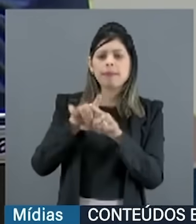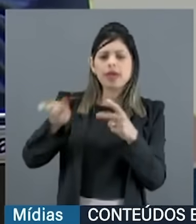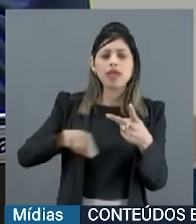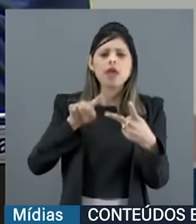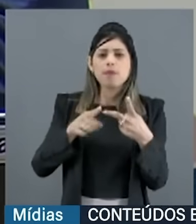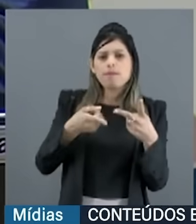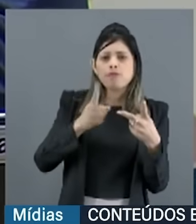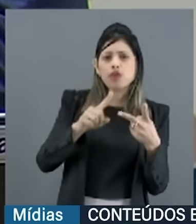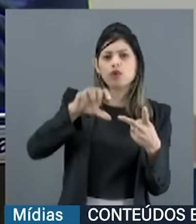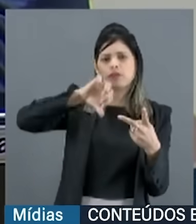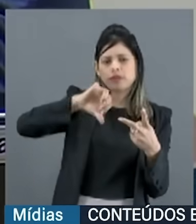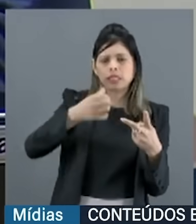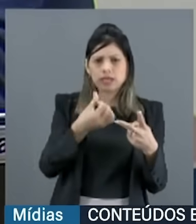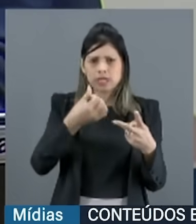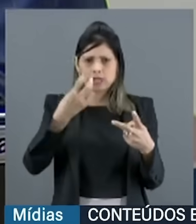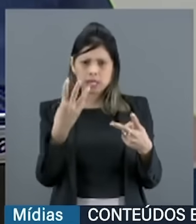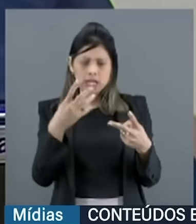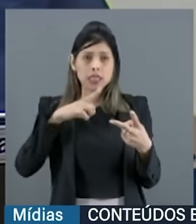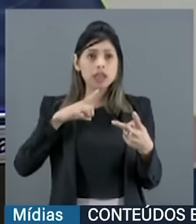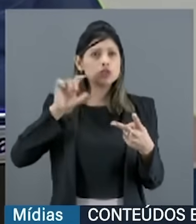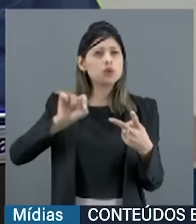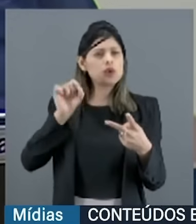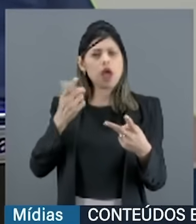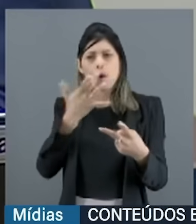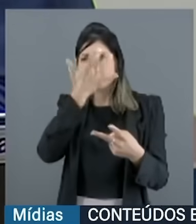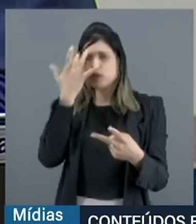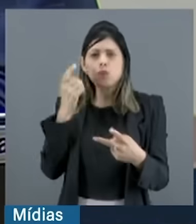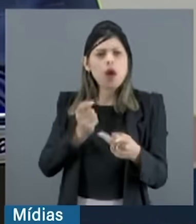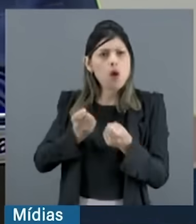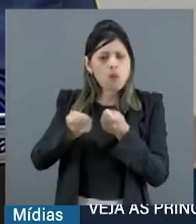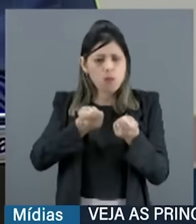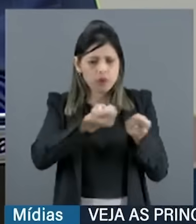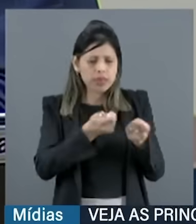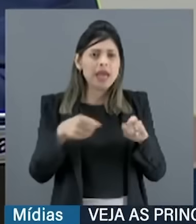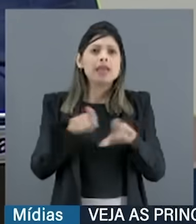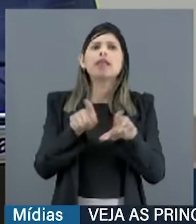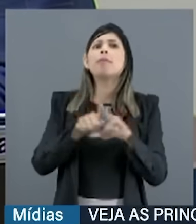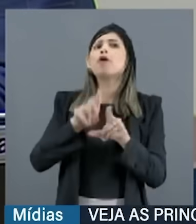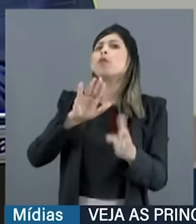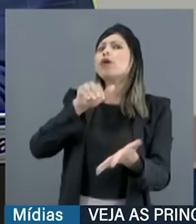1963. Para esta teoria, o autor é quem possui o controle sobre o domínio final do